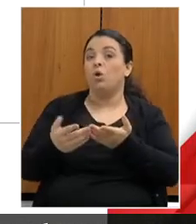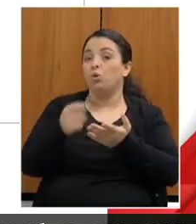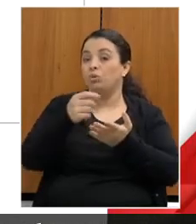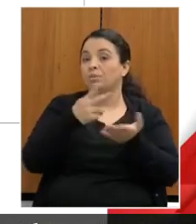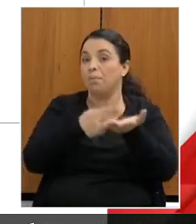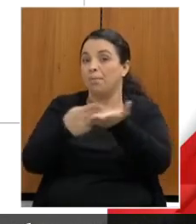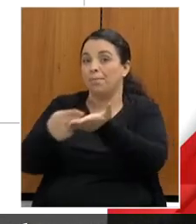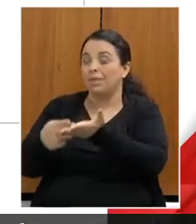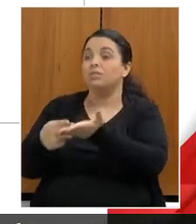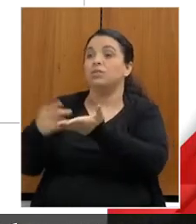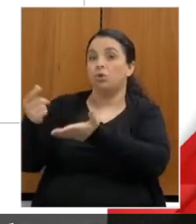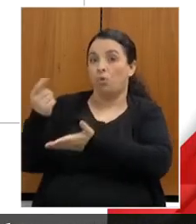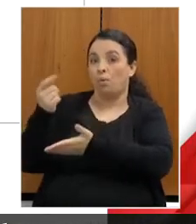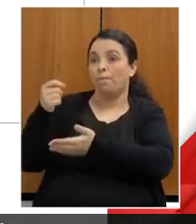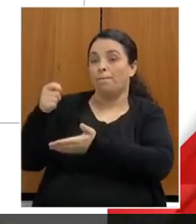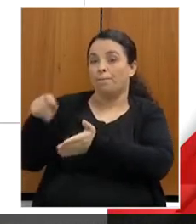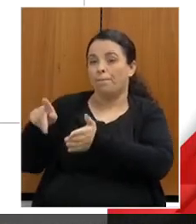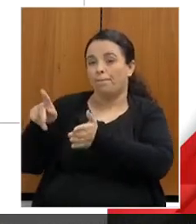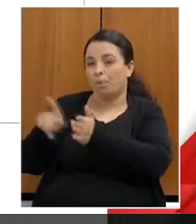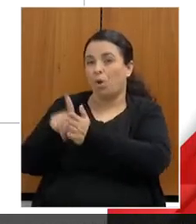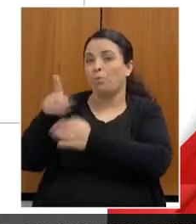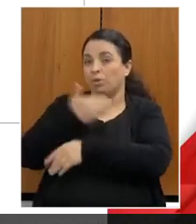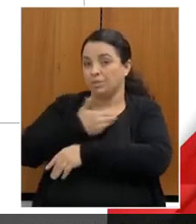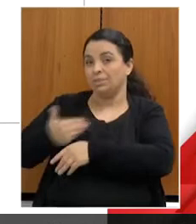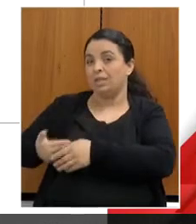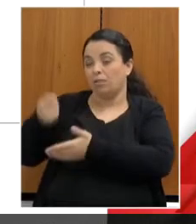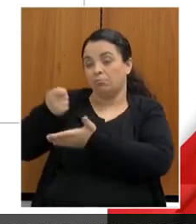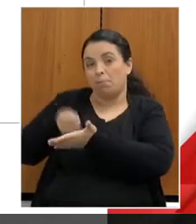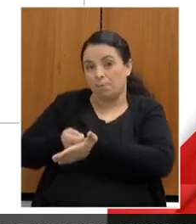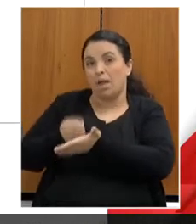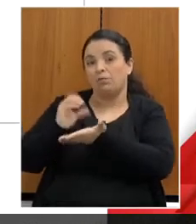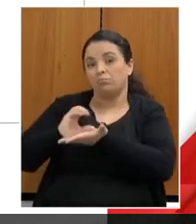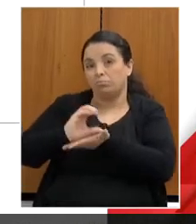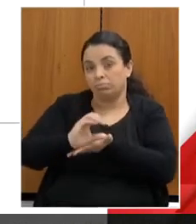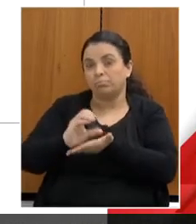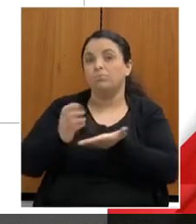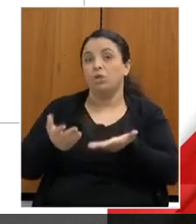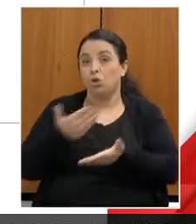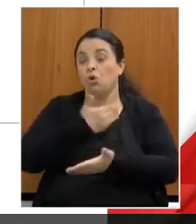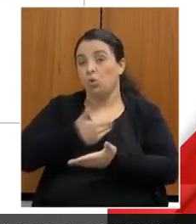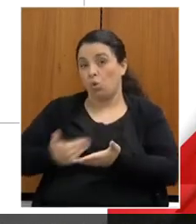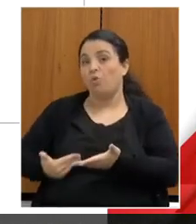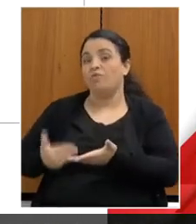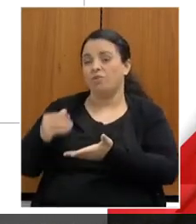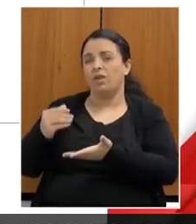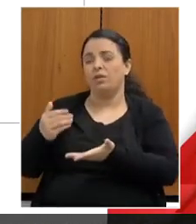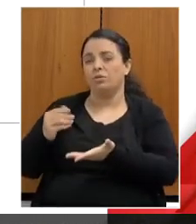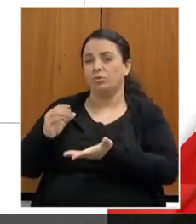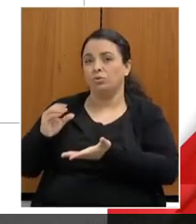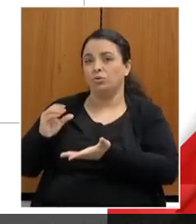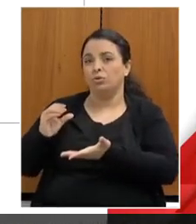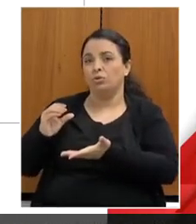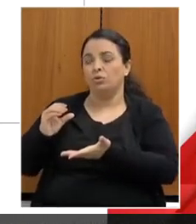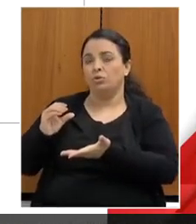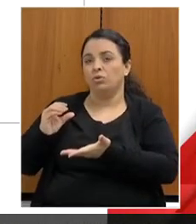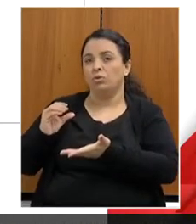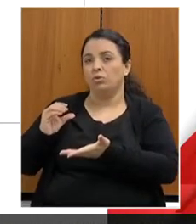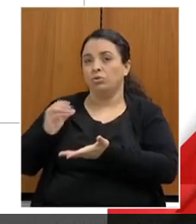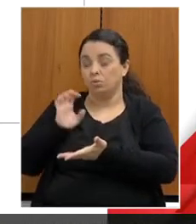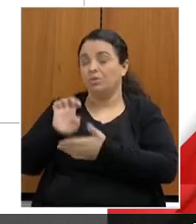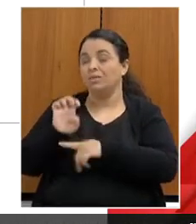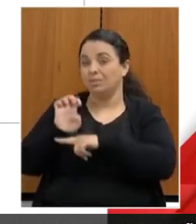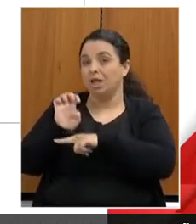O governo federal é um pouco lento na habilitação e o governo do Estado vem bancando com recursos próprios, abertura de leitos,